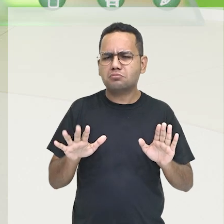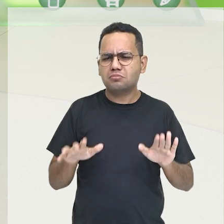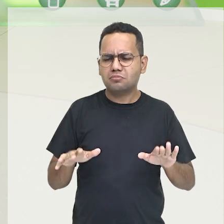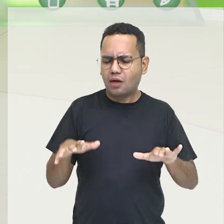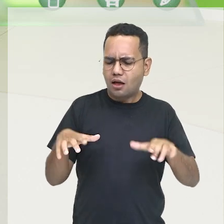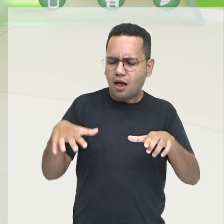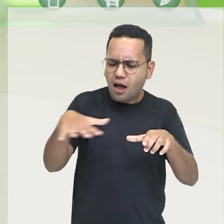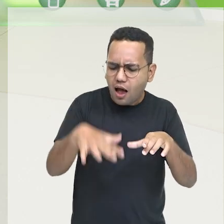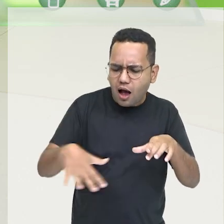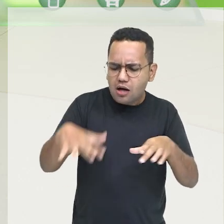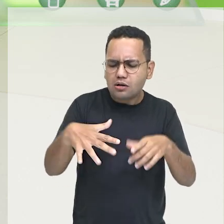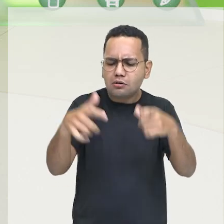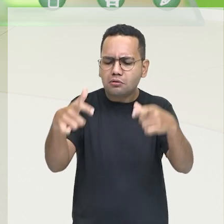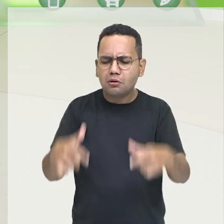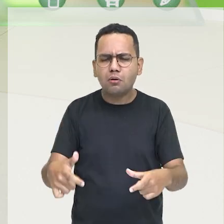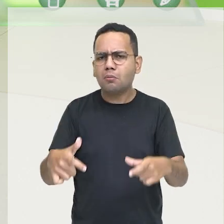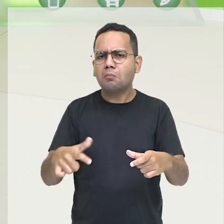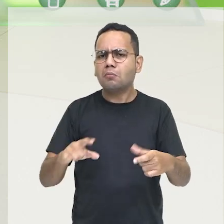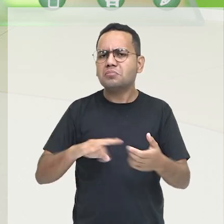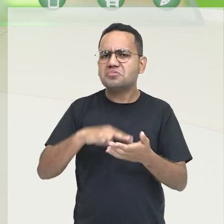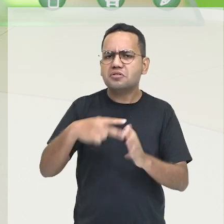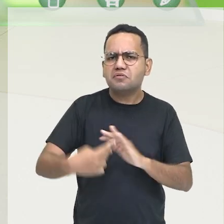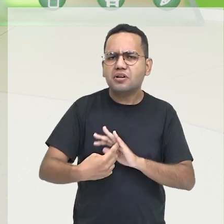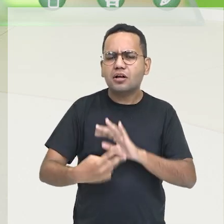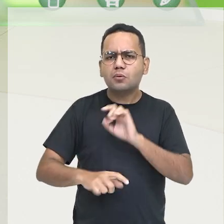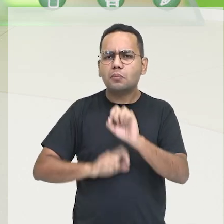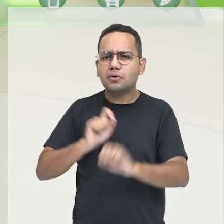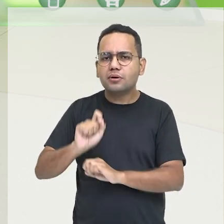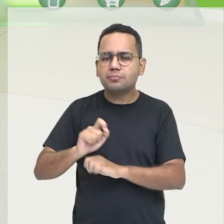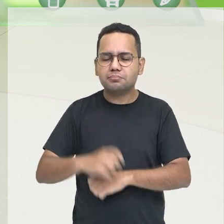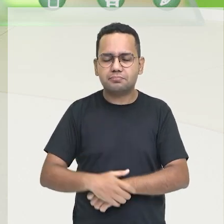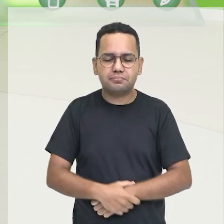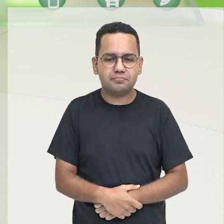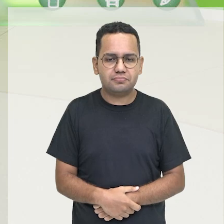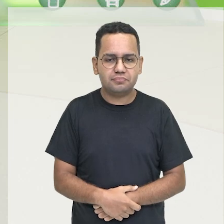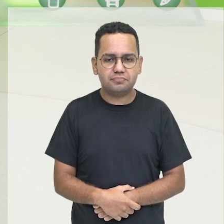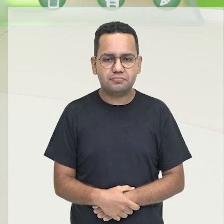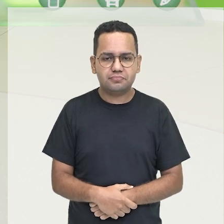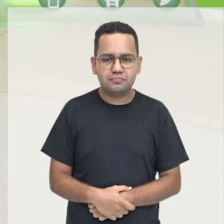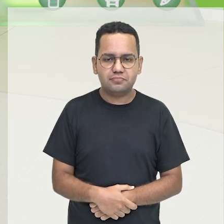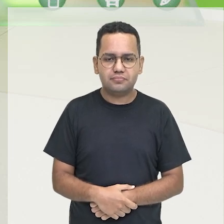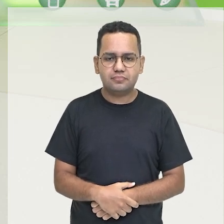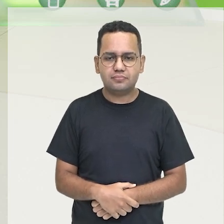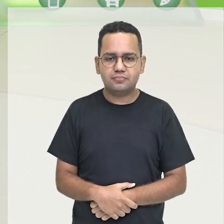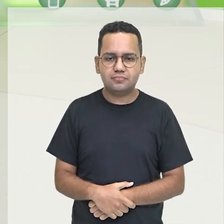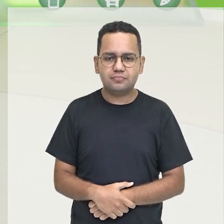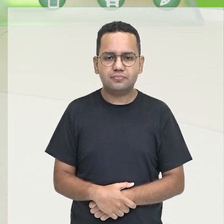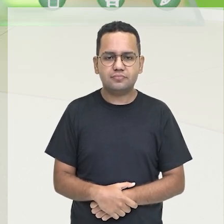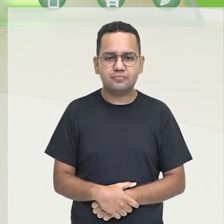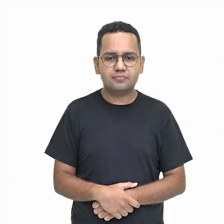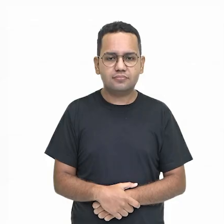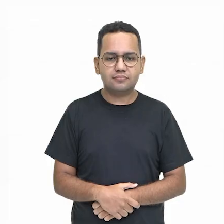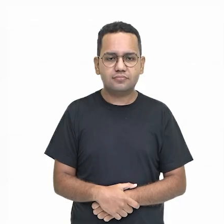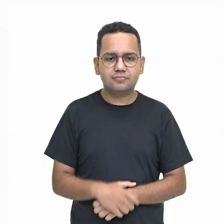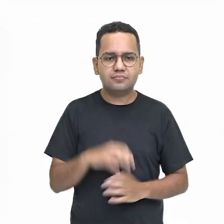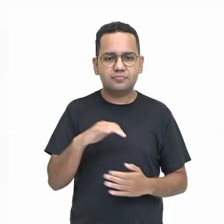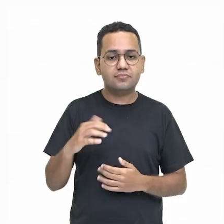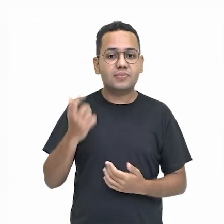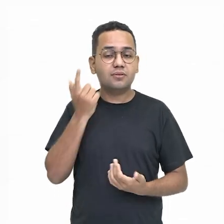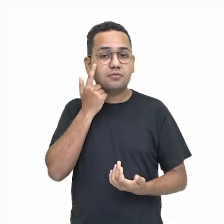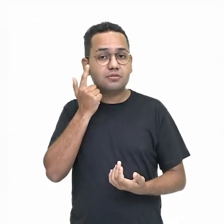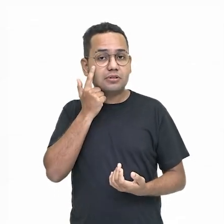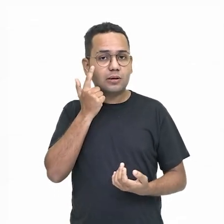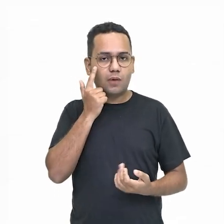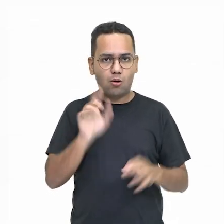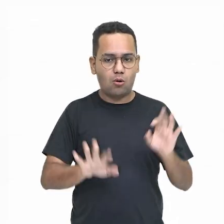espaço o que que o espaço representa qual é a sua definição Então pessoal vamos lá na definição de espaço veja aqui